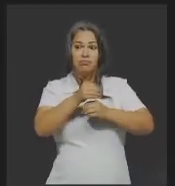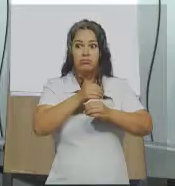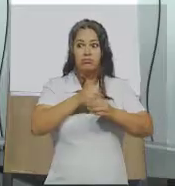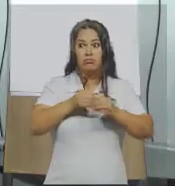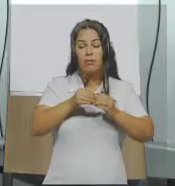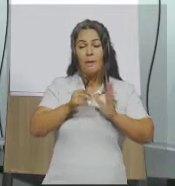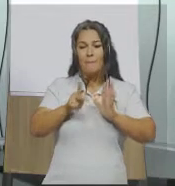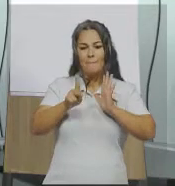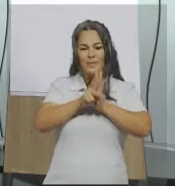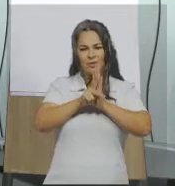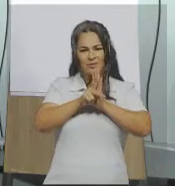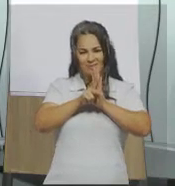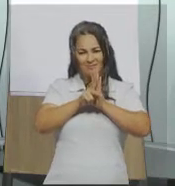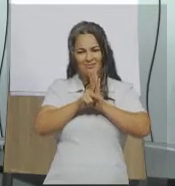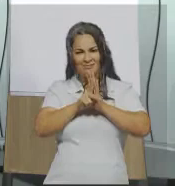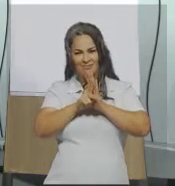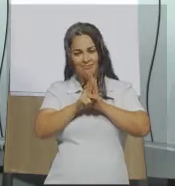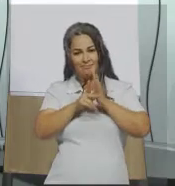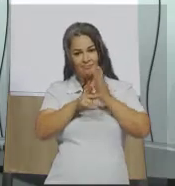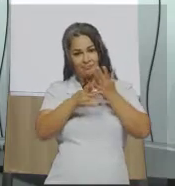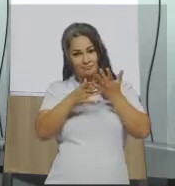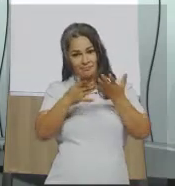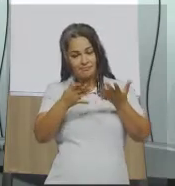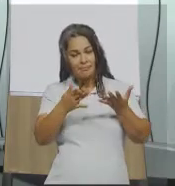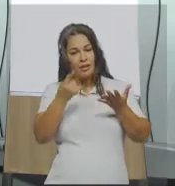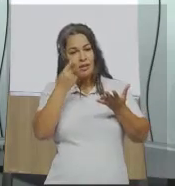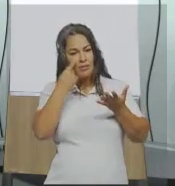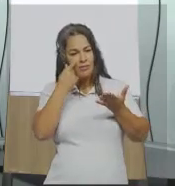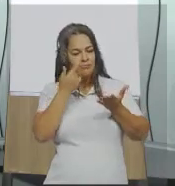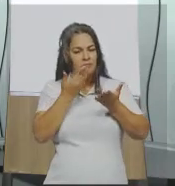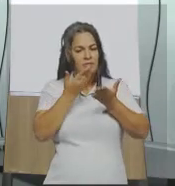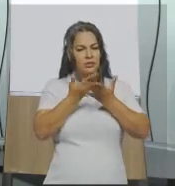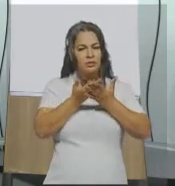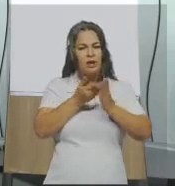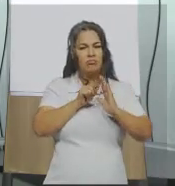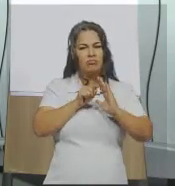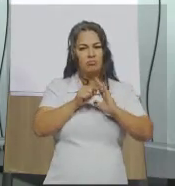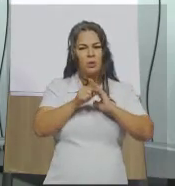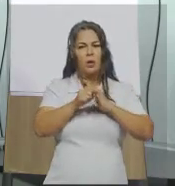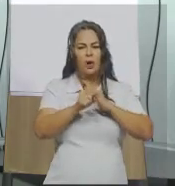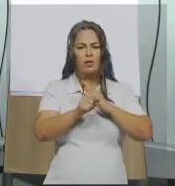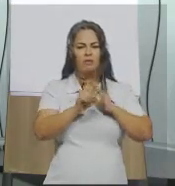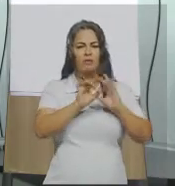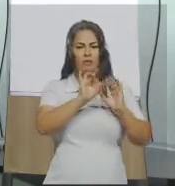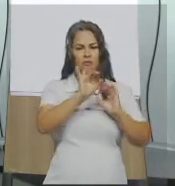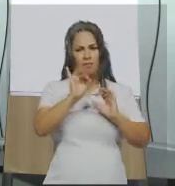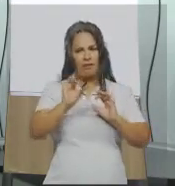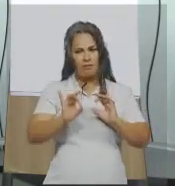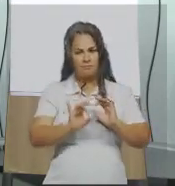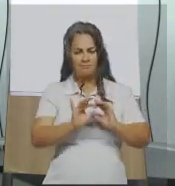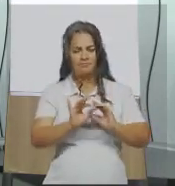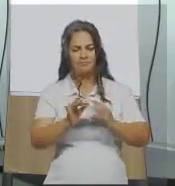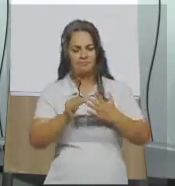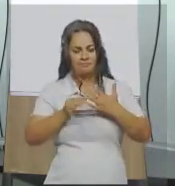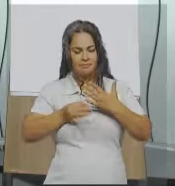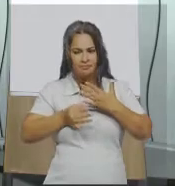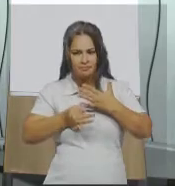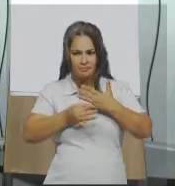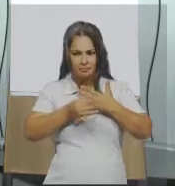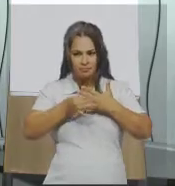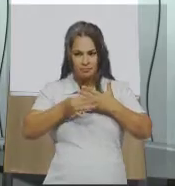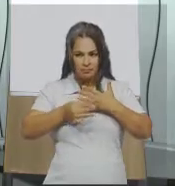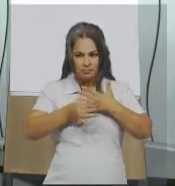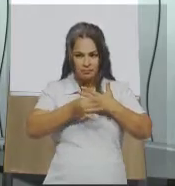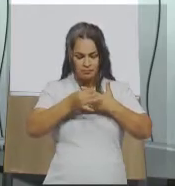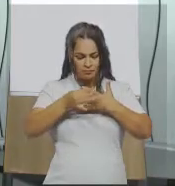sistema. Então, vamos ver um pouco mais sobre o sistema